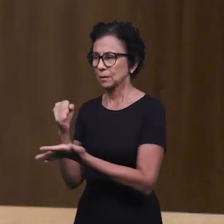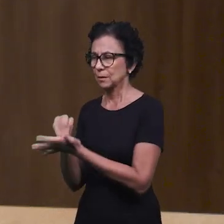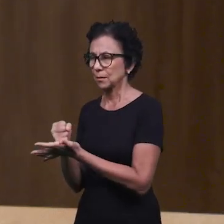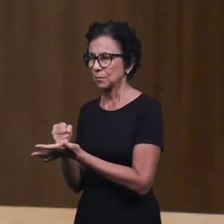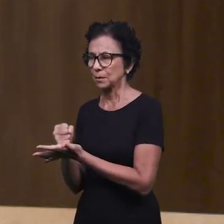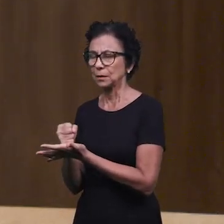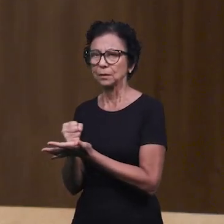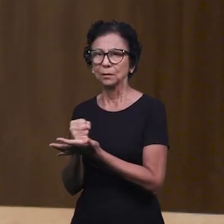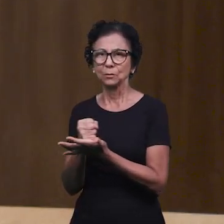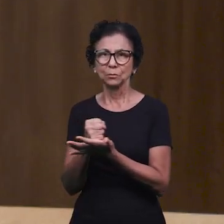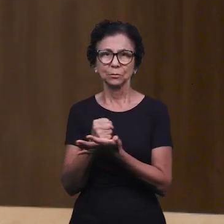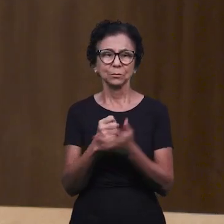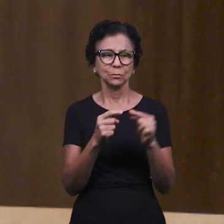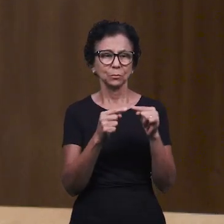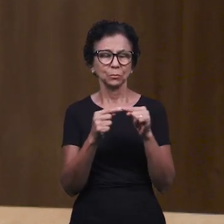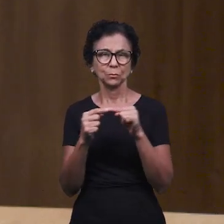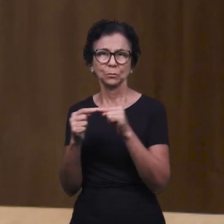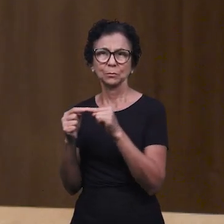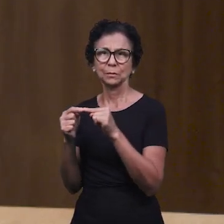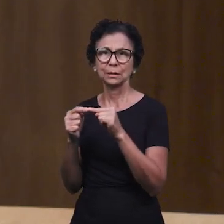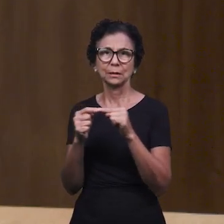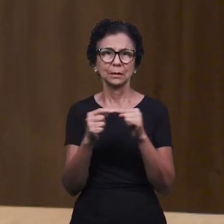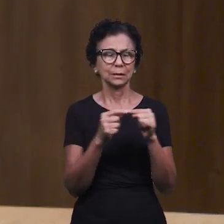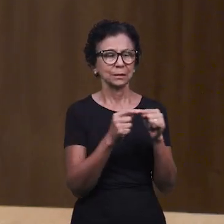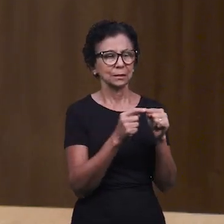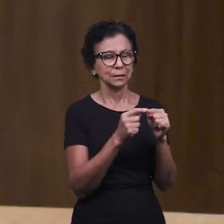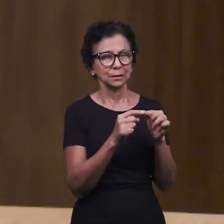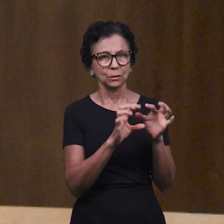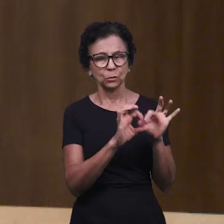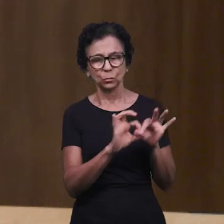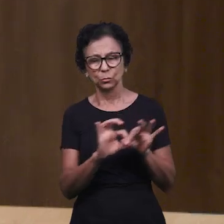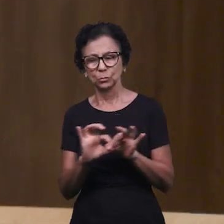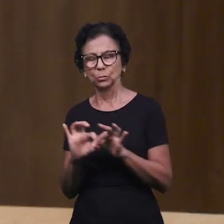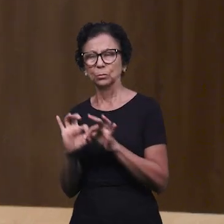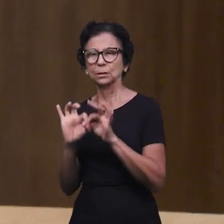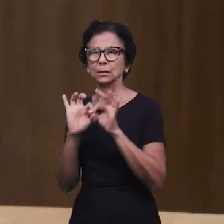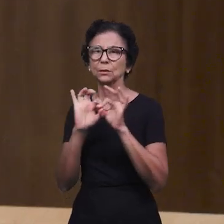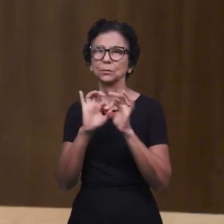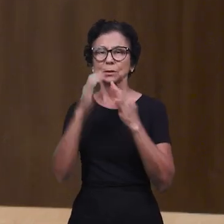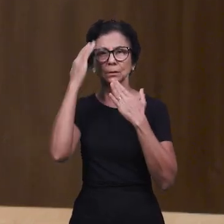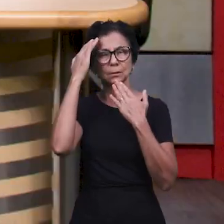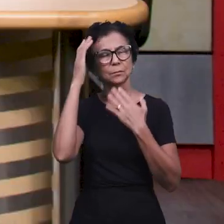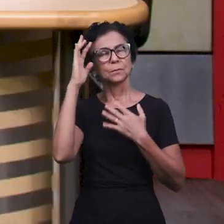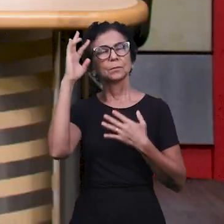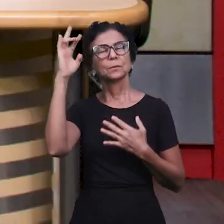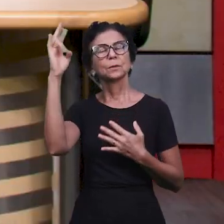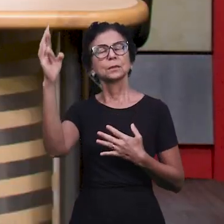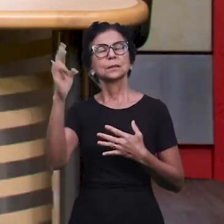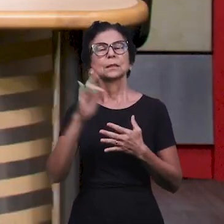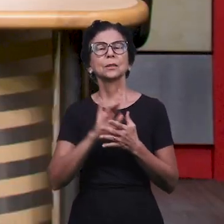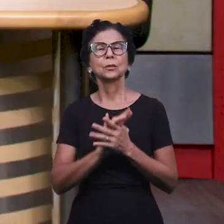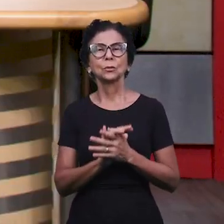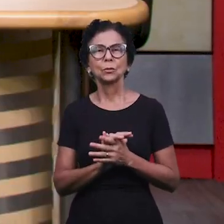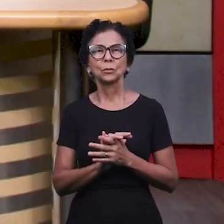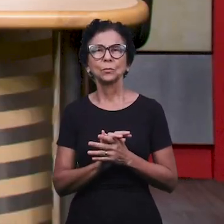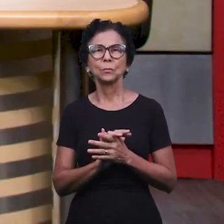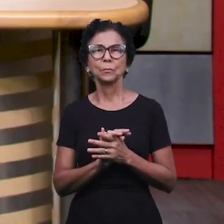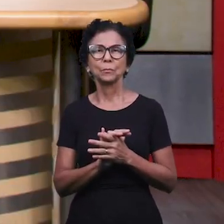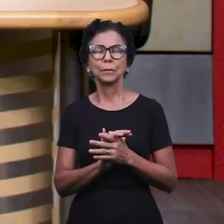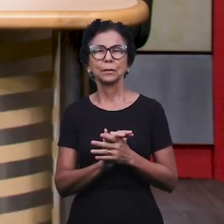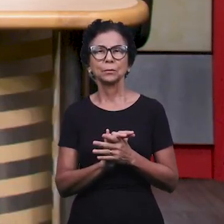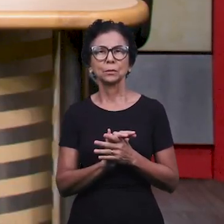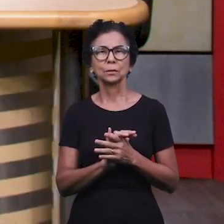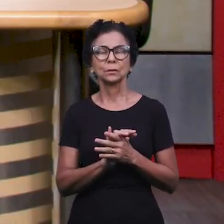elementos proféticos que a gente encontra, né, nesses 3 momentos. Você quer comentar sobre isso? Sim, eu queria comentar sobre a expressão que o